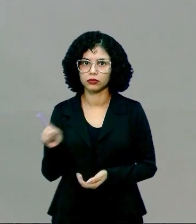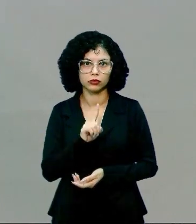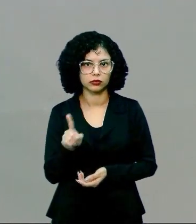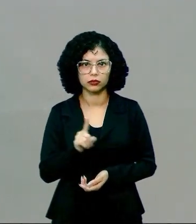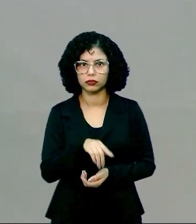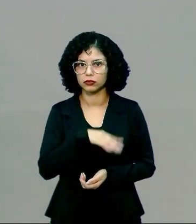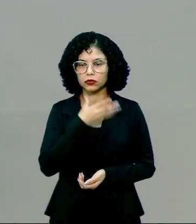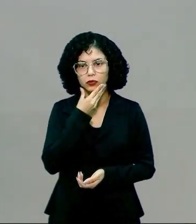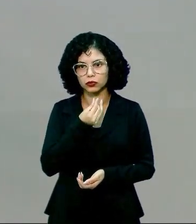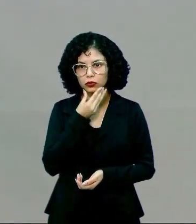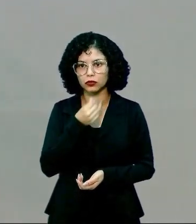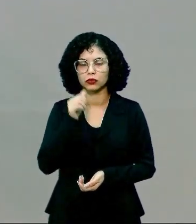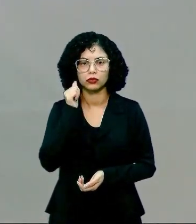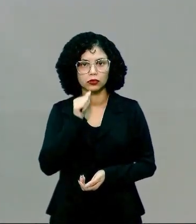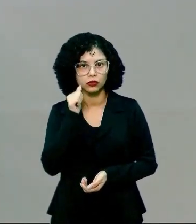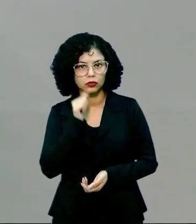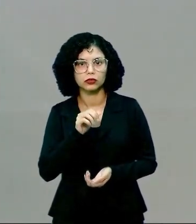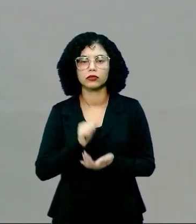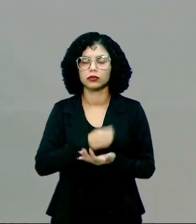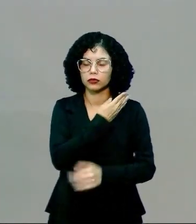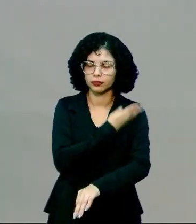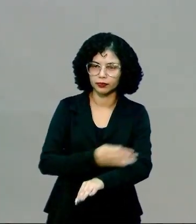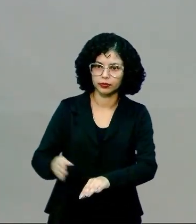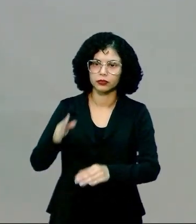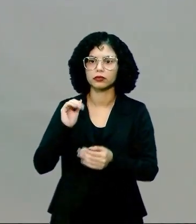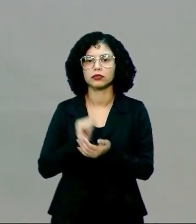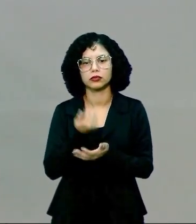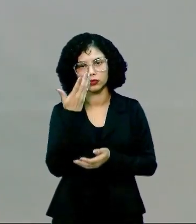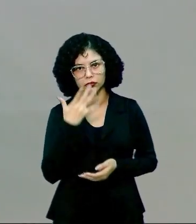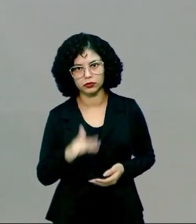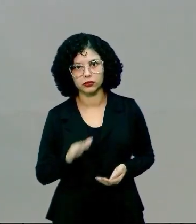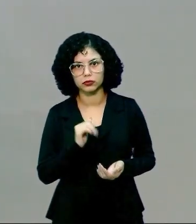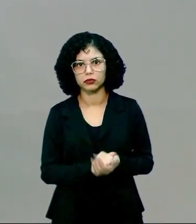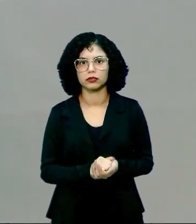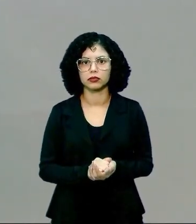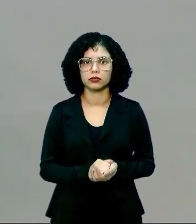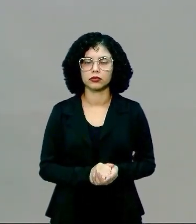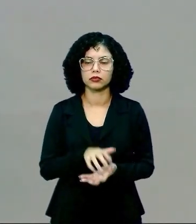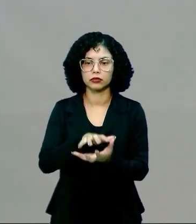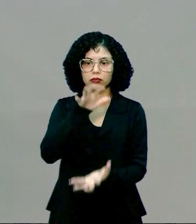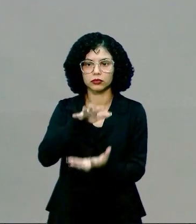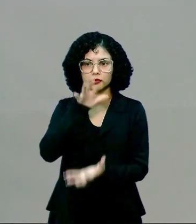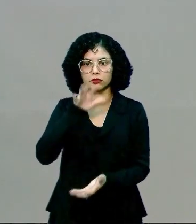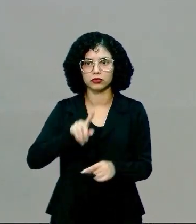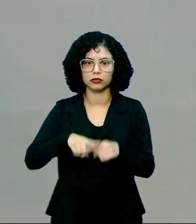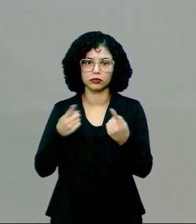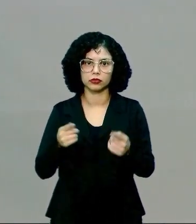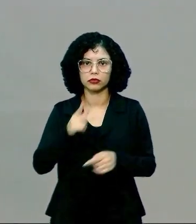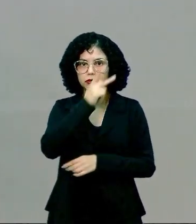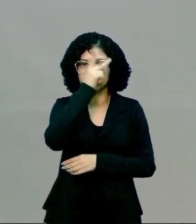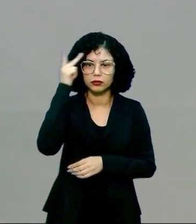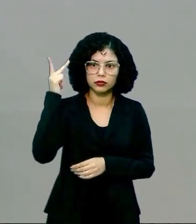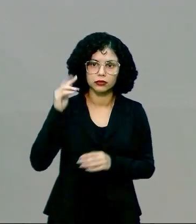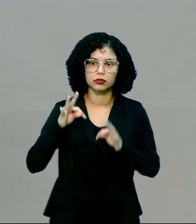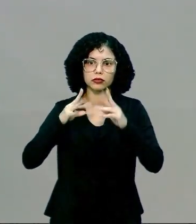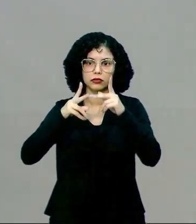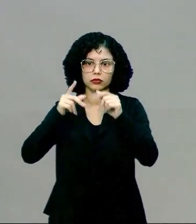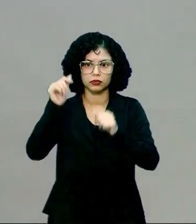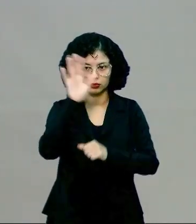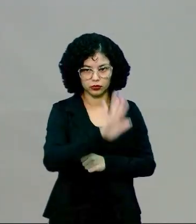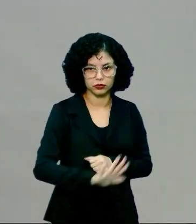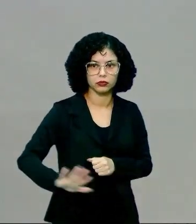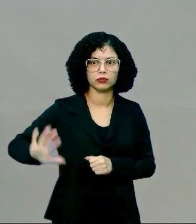de homens, não de brancos, não de mulheres, não de crianças, não de idosos. Nós tratamos